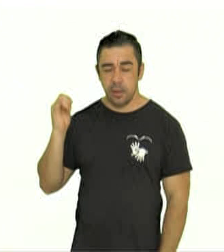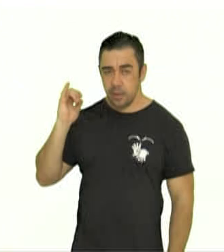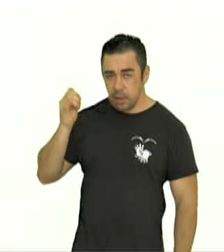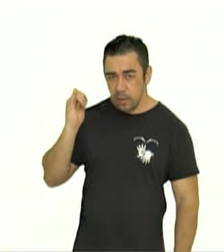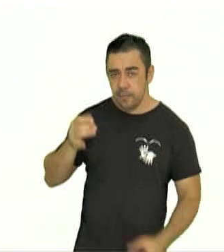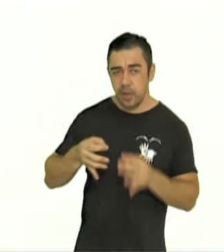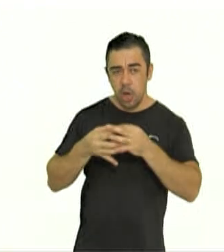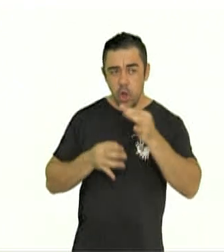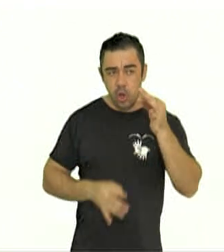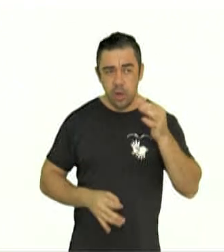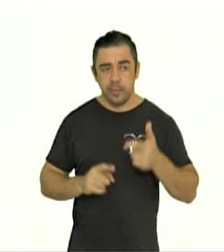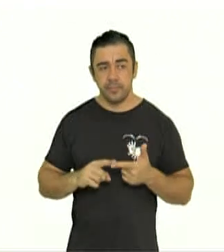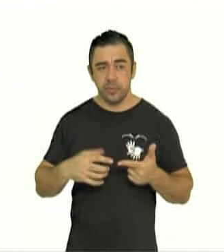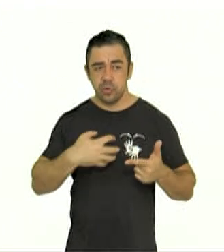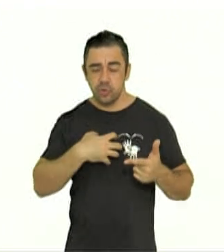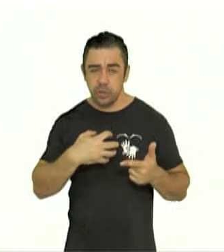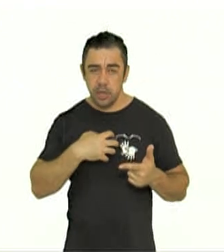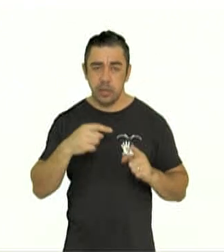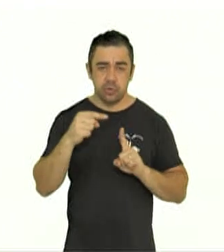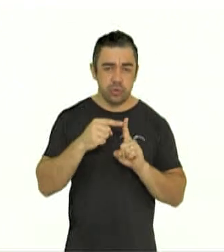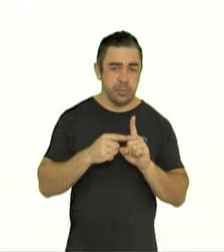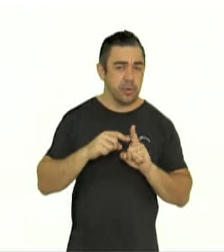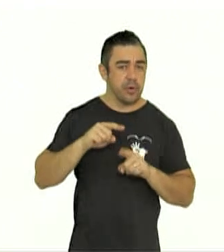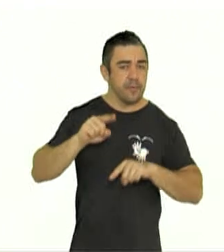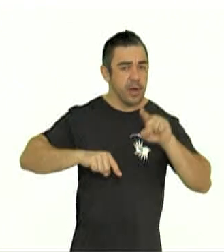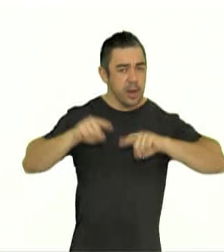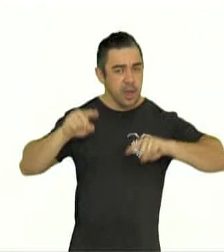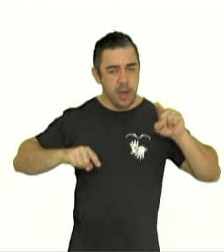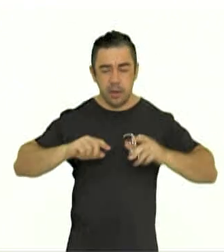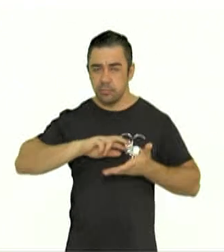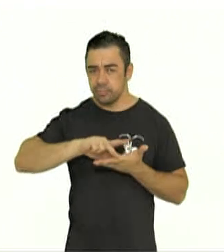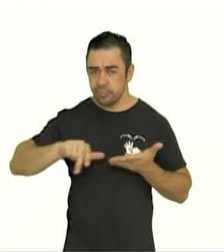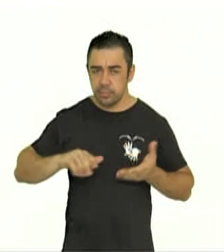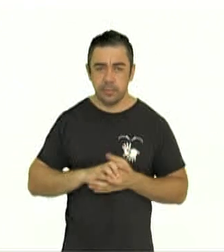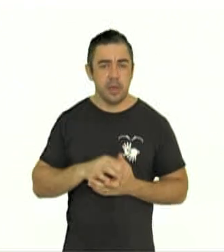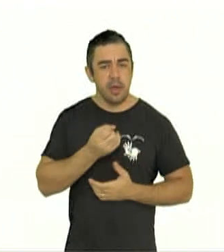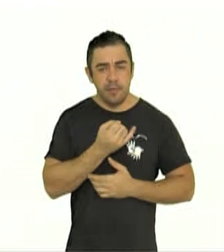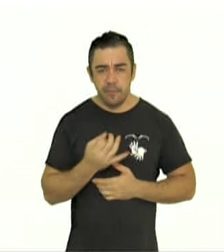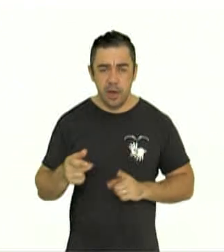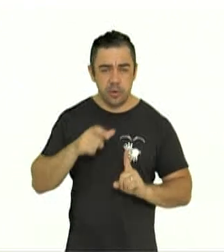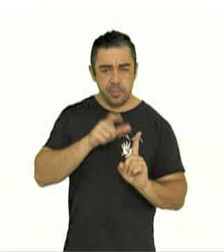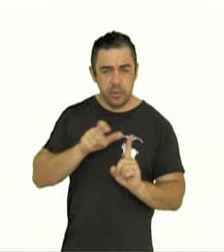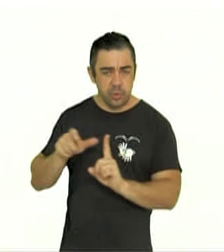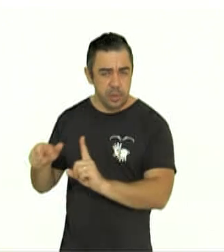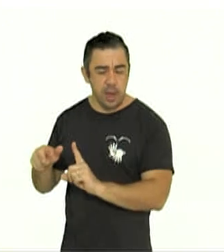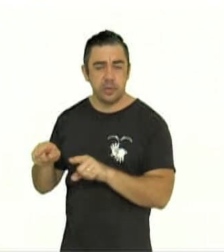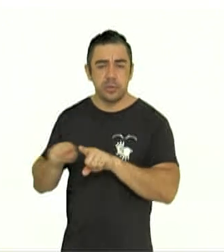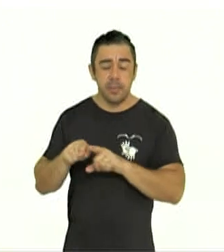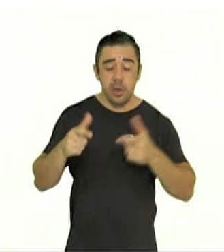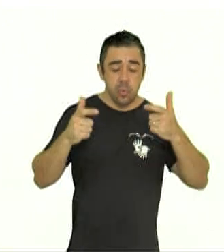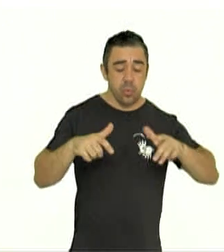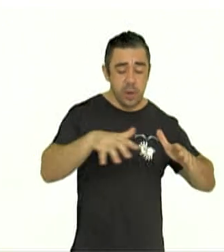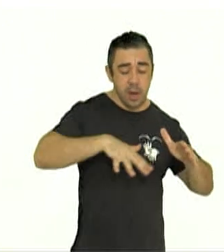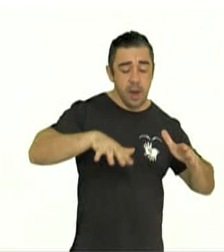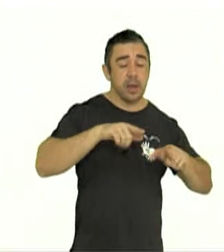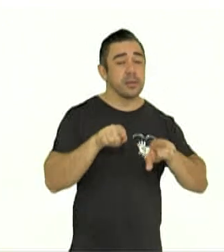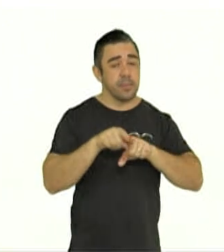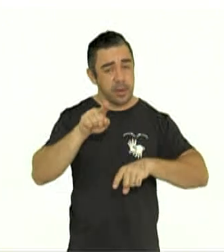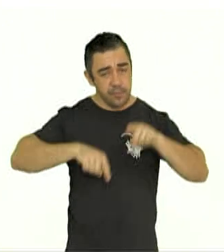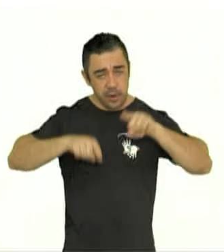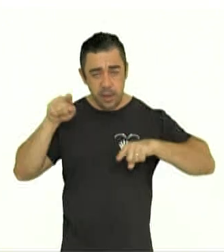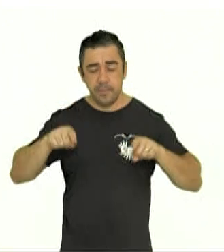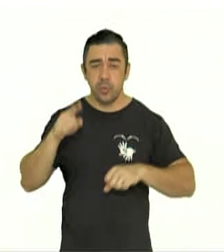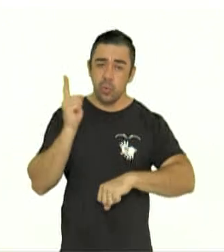complexa e longa, as formas e os tipos são variados, vários personagens, cenário e espaço também é variado.